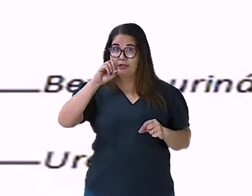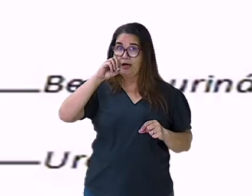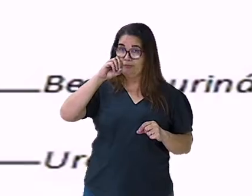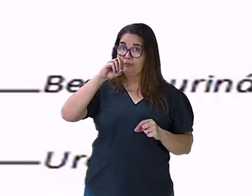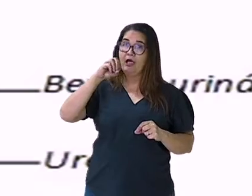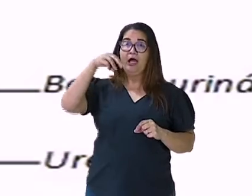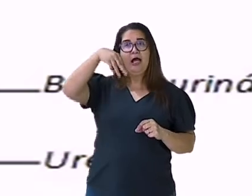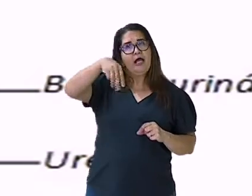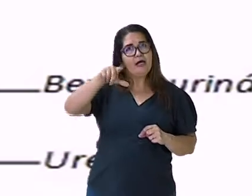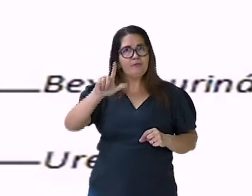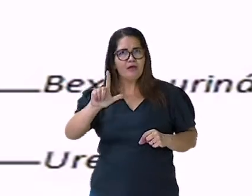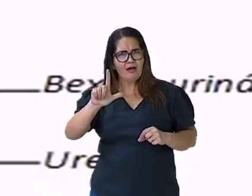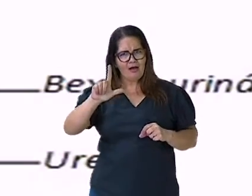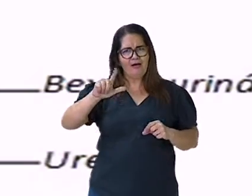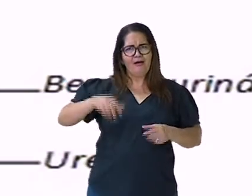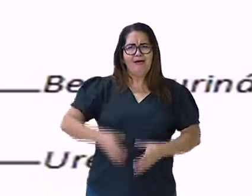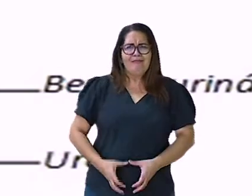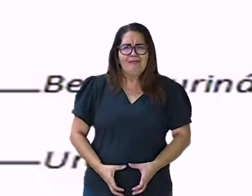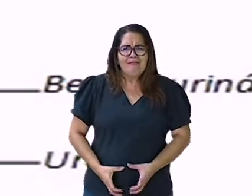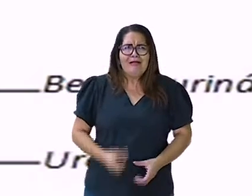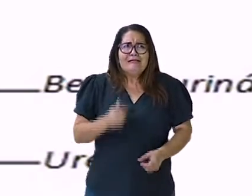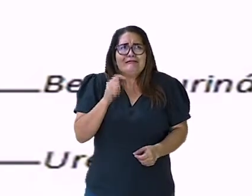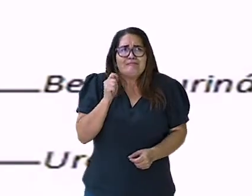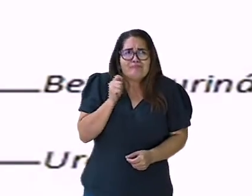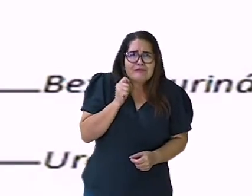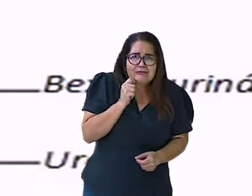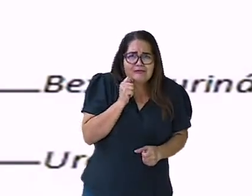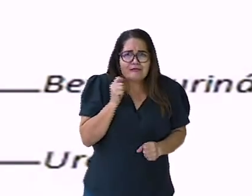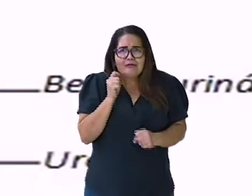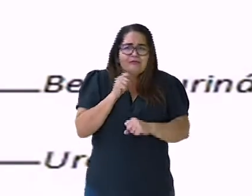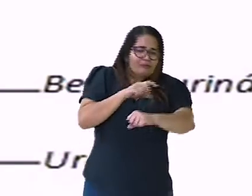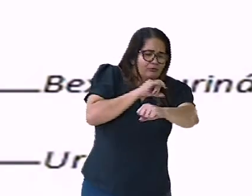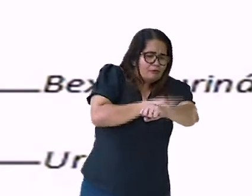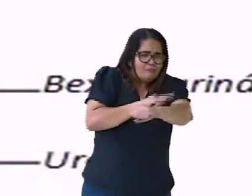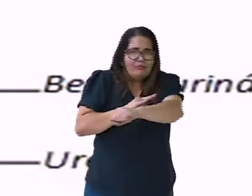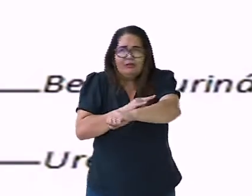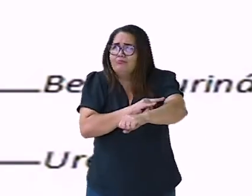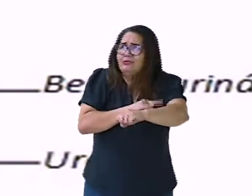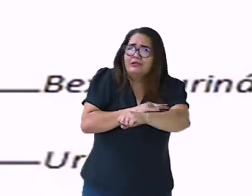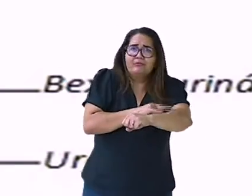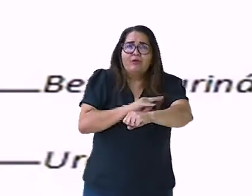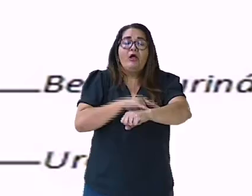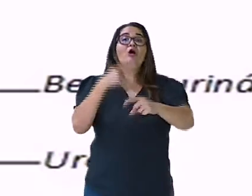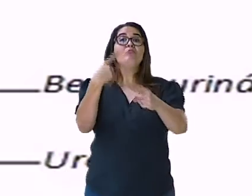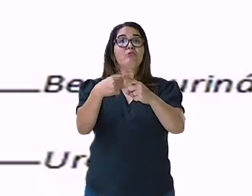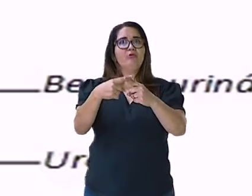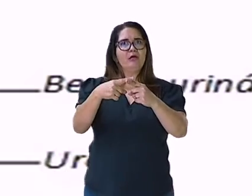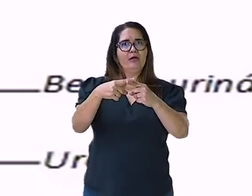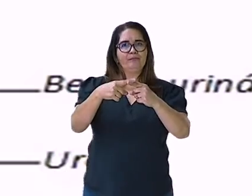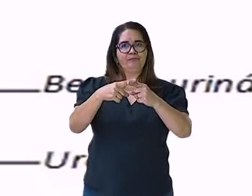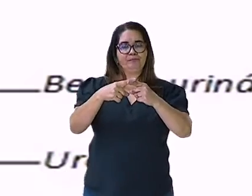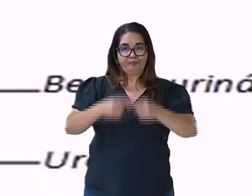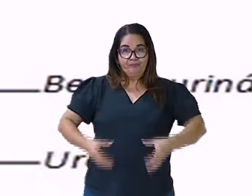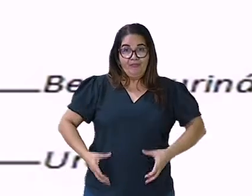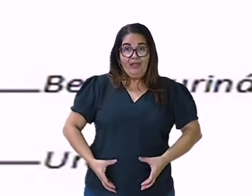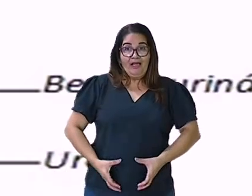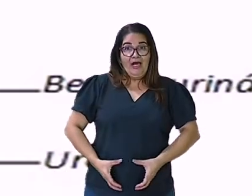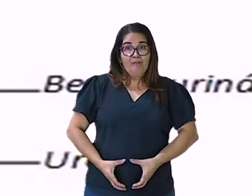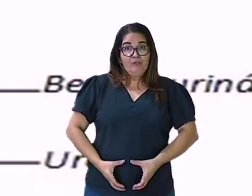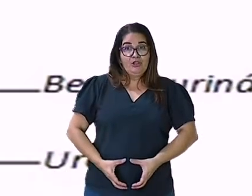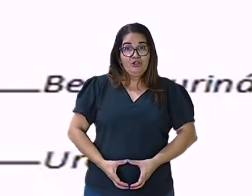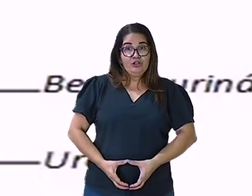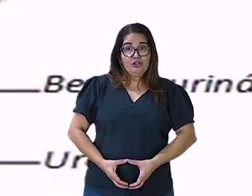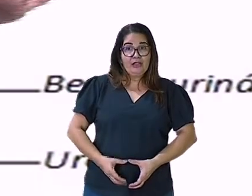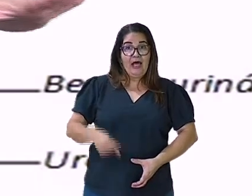essa sensação aperta, que você já está lá, né, louco para ir ao banheiro, essa sensação, né, de que